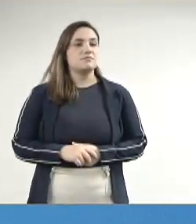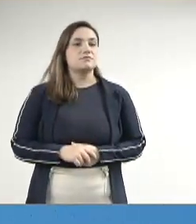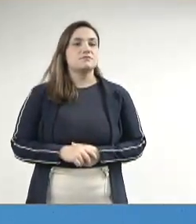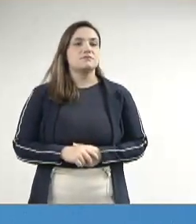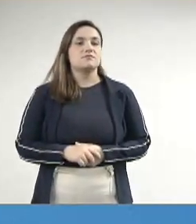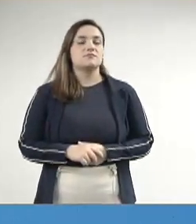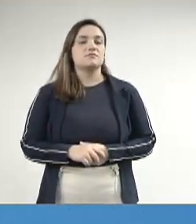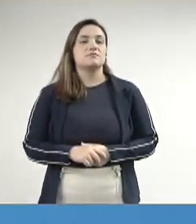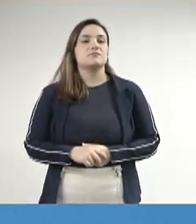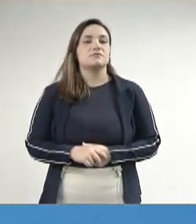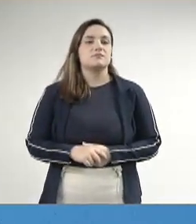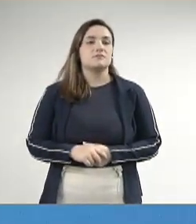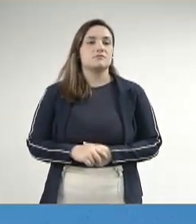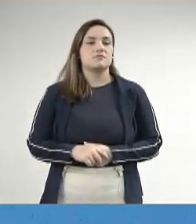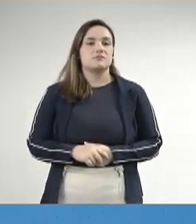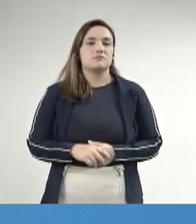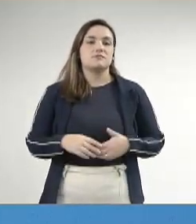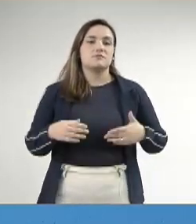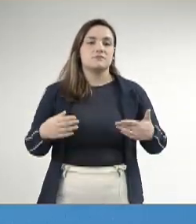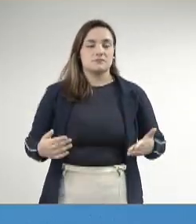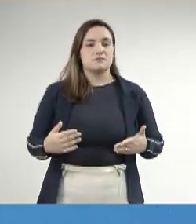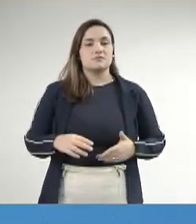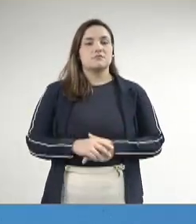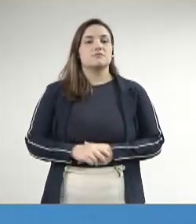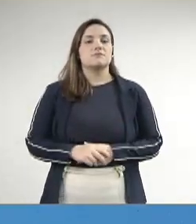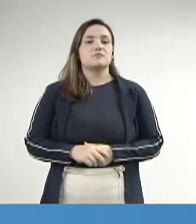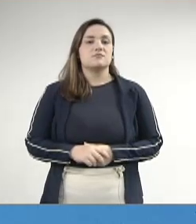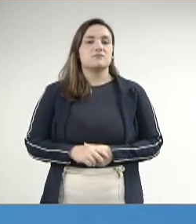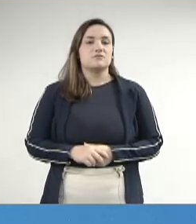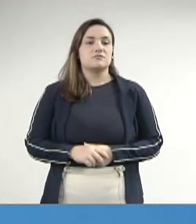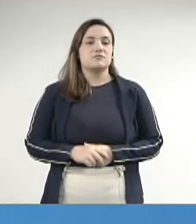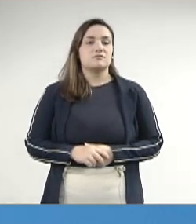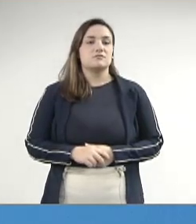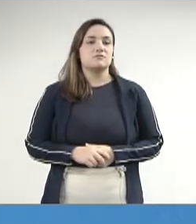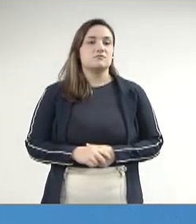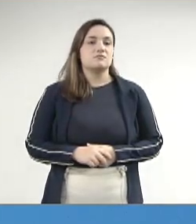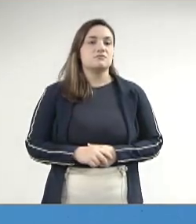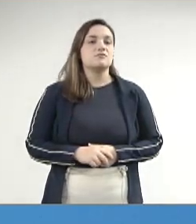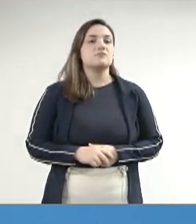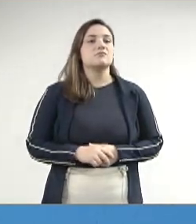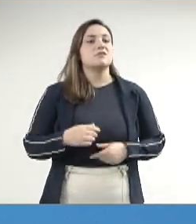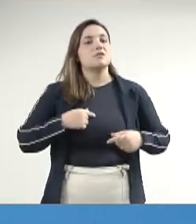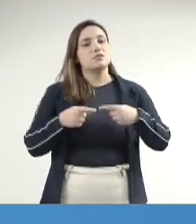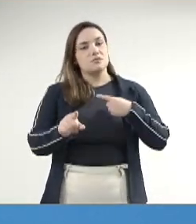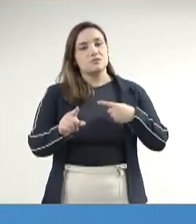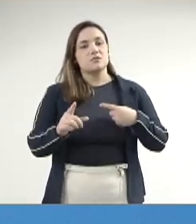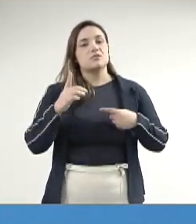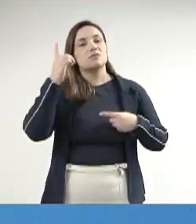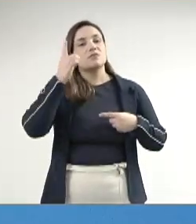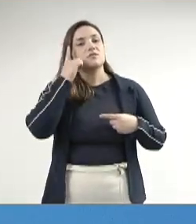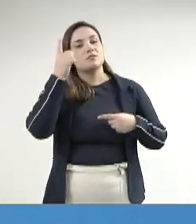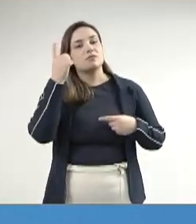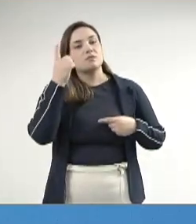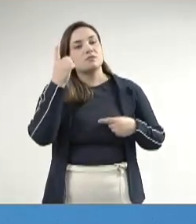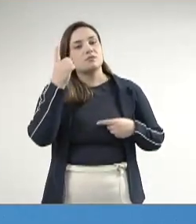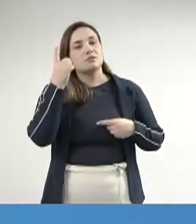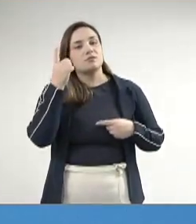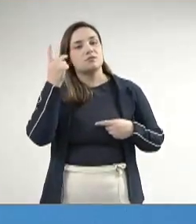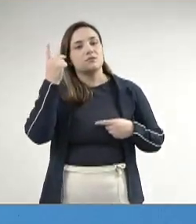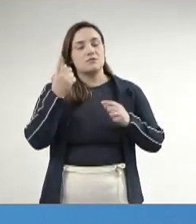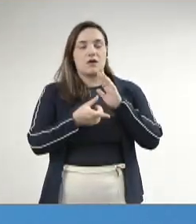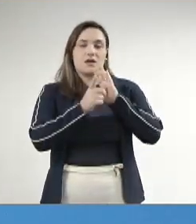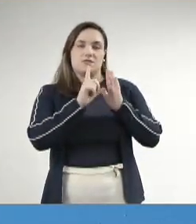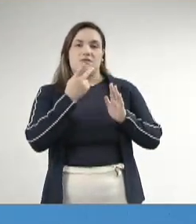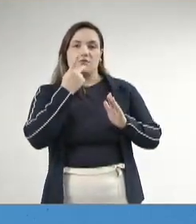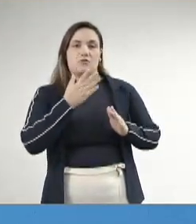de camada vegetal. Então fica aí, senhor presidente, de certa forma, um protesto à fala do deputado que me antecede.